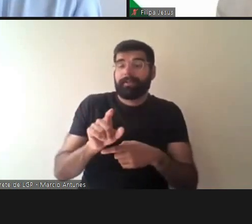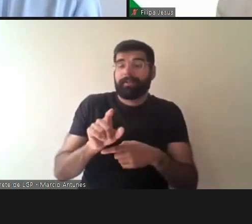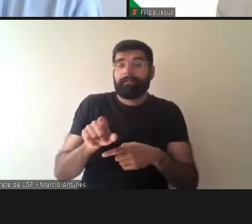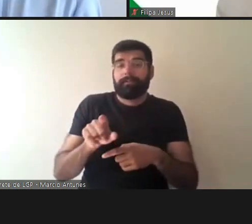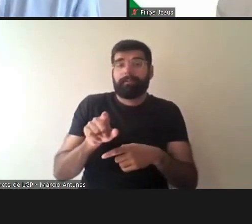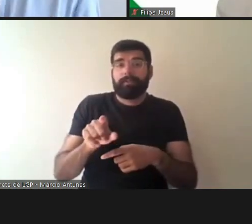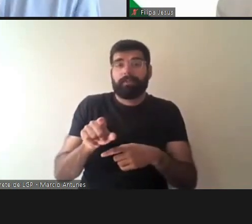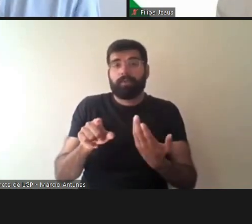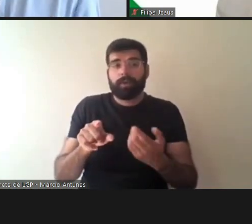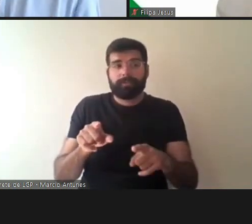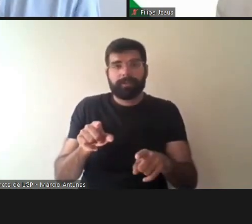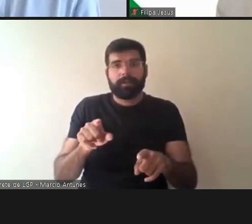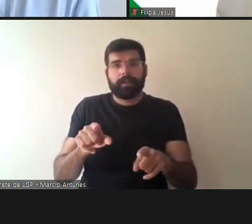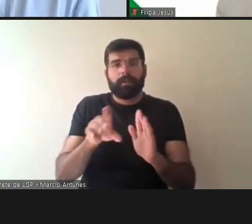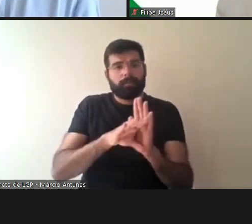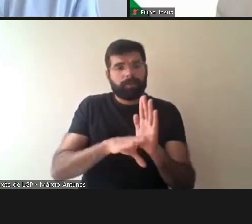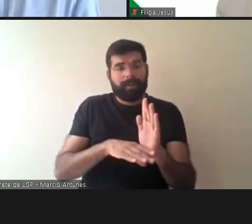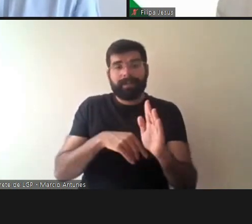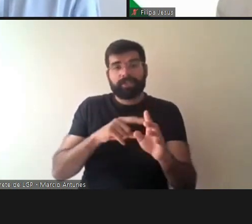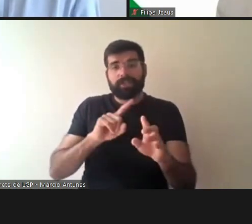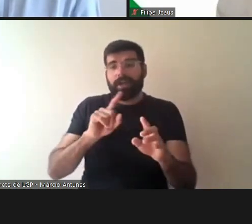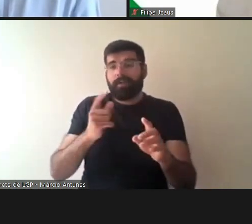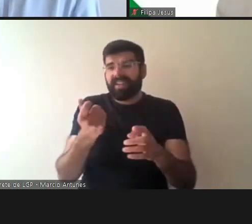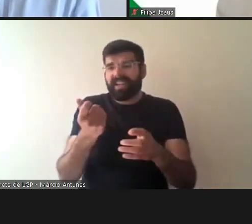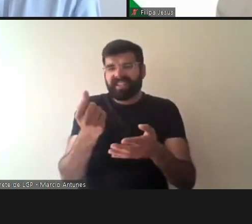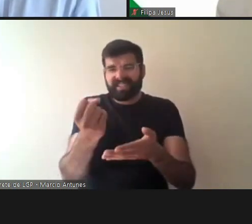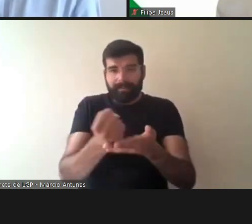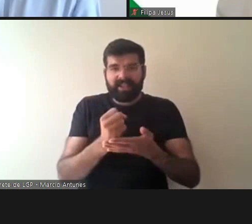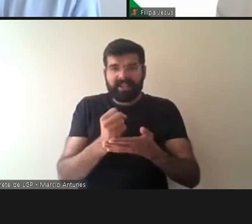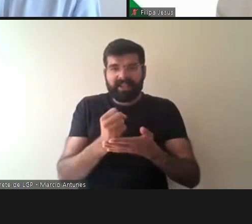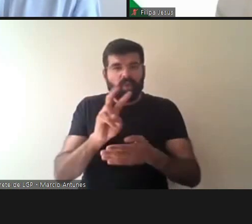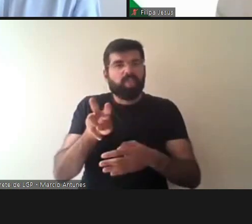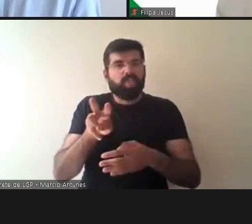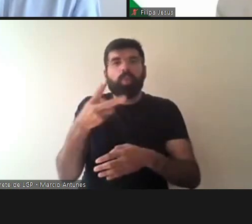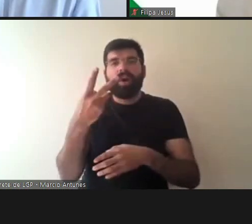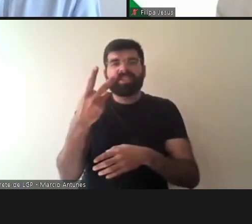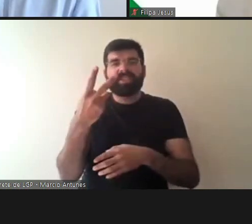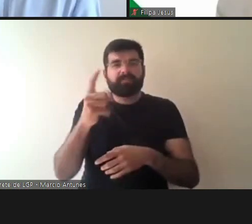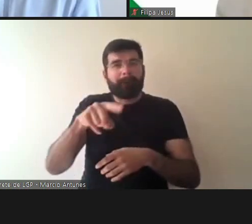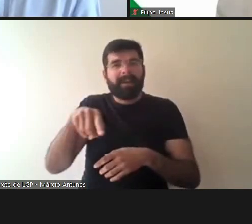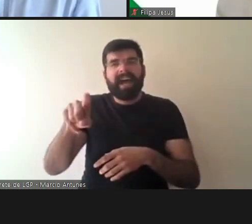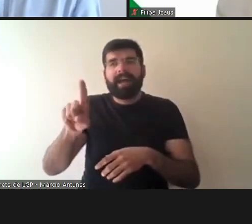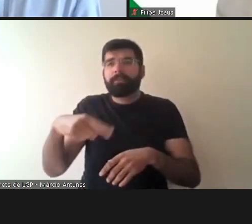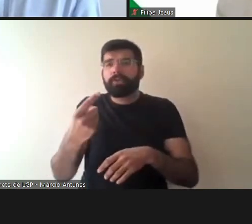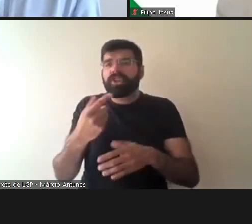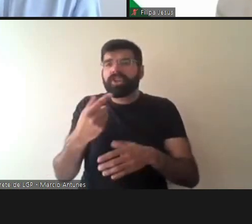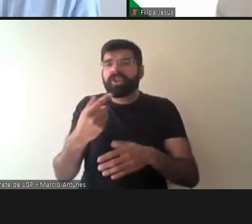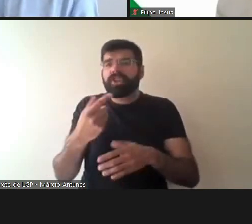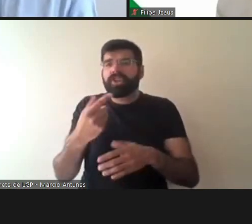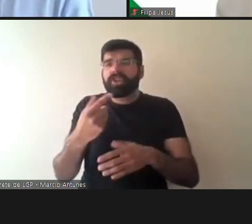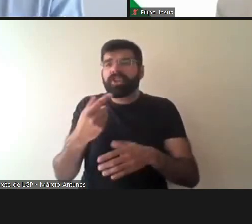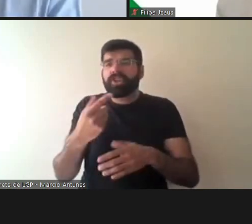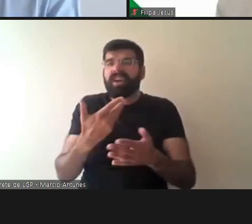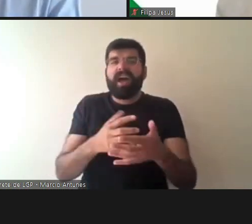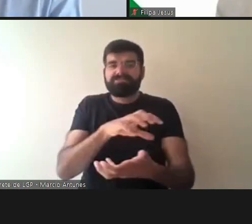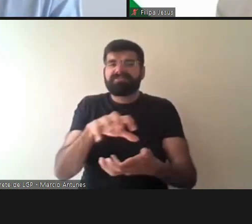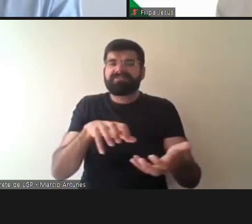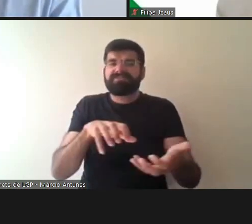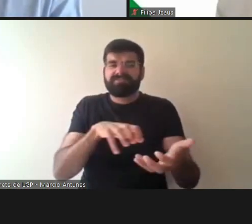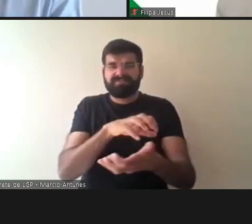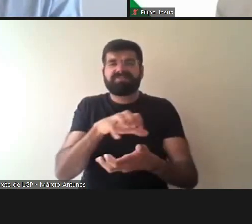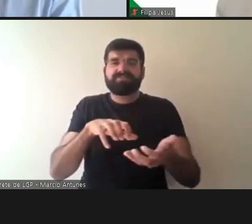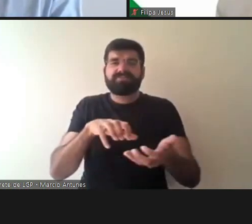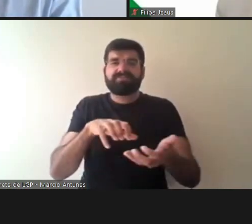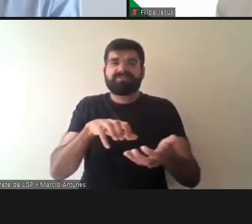ou programas cruzados que depois atropelam e trazem alguns problemas para